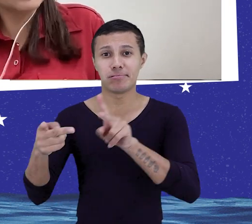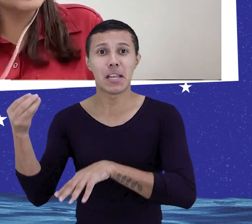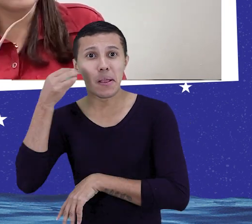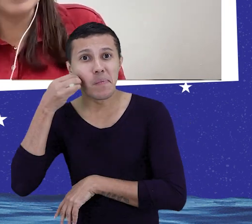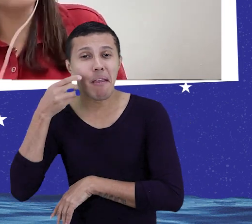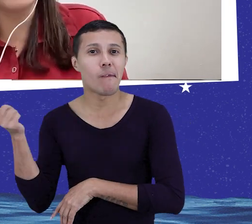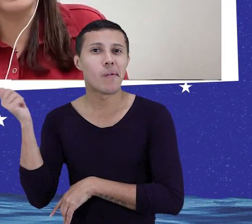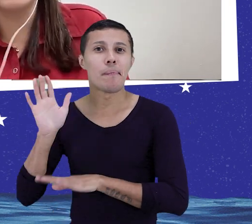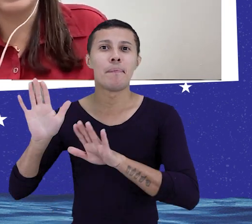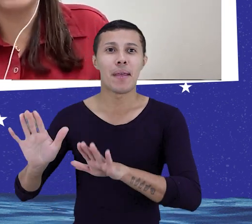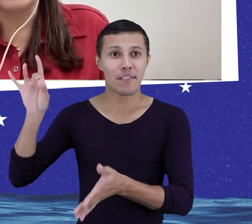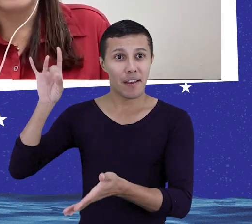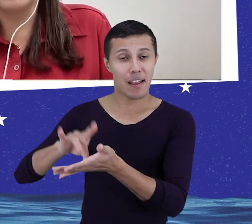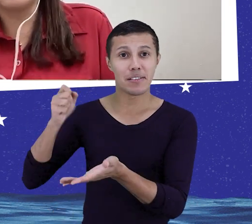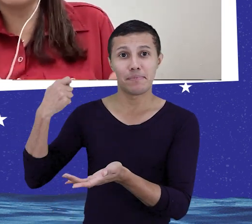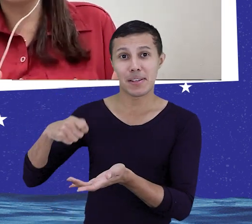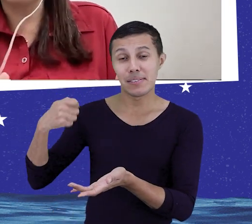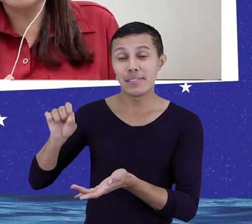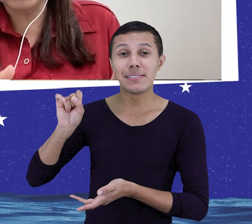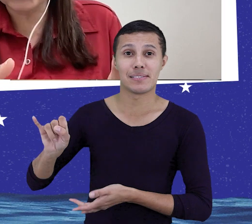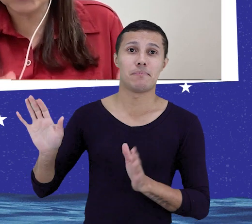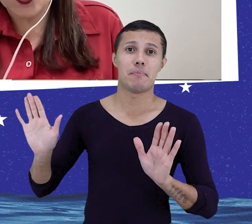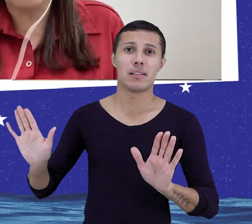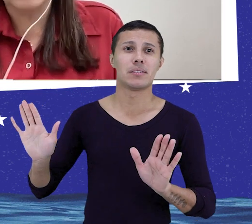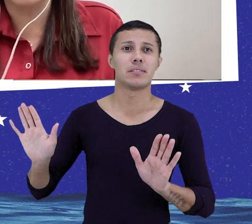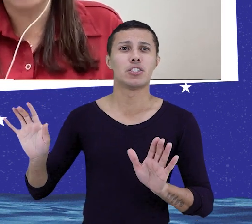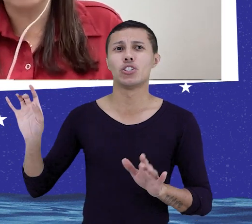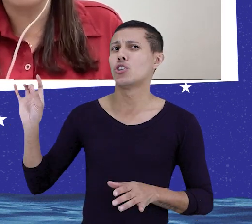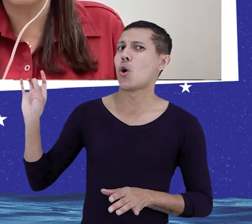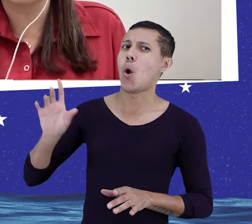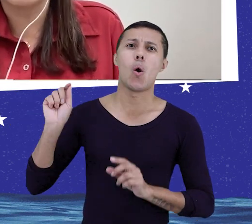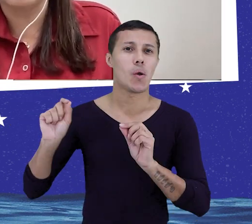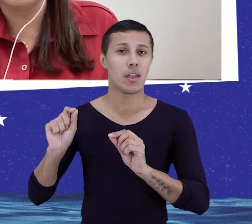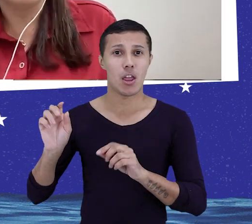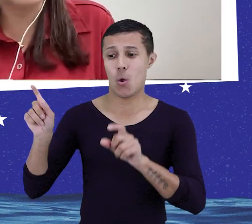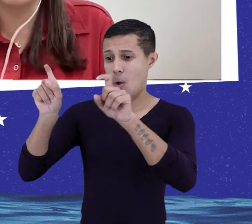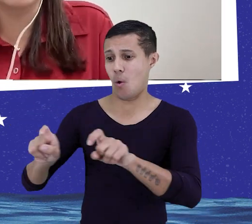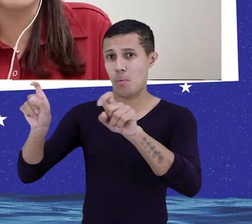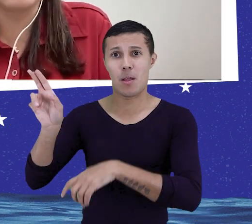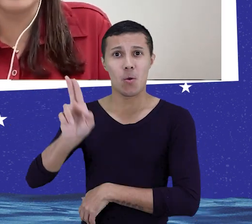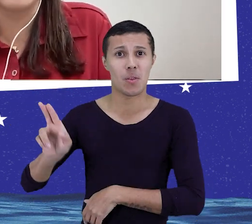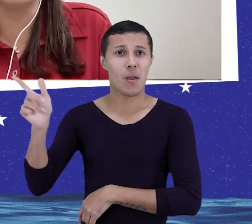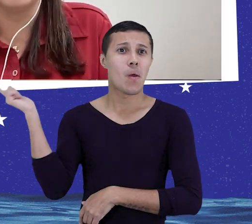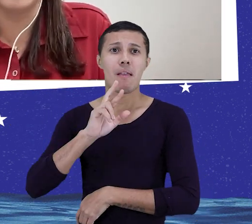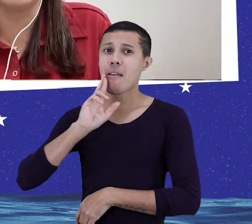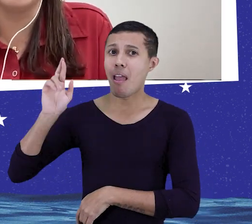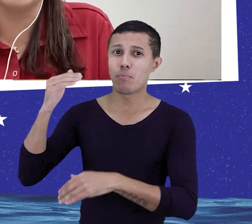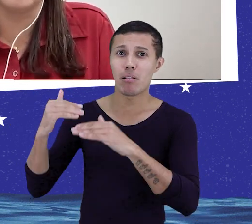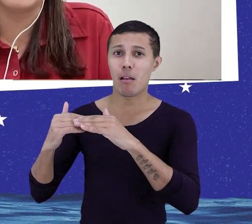Então, isso se realmente for necessário. Então, às vezes, você só contando com o computacional, você já consegue